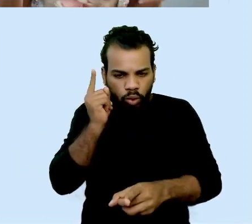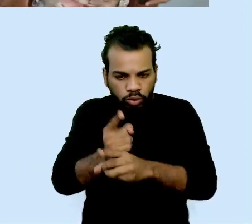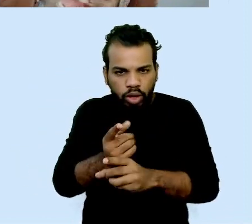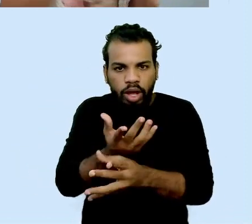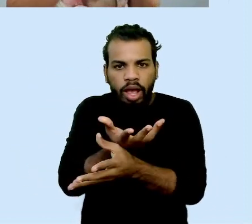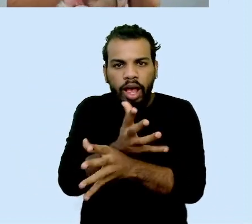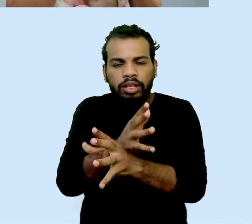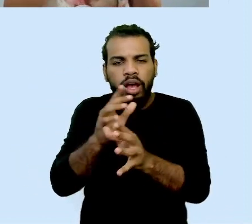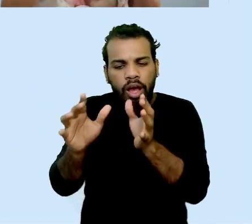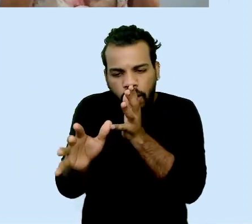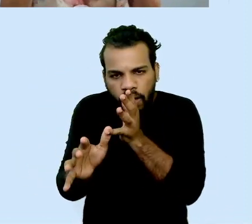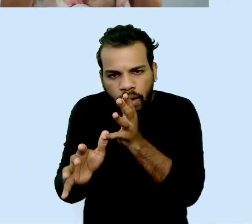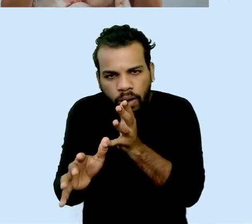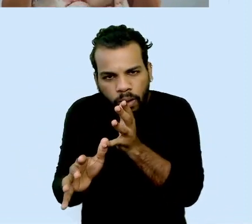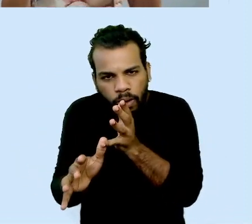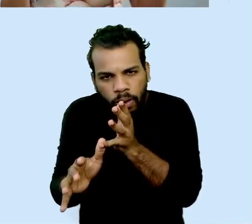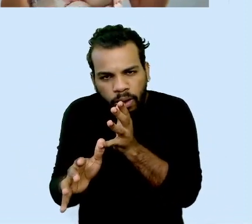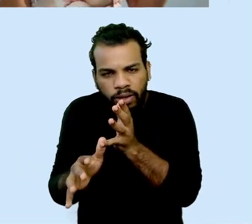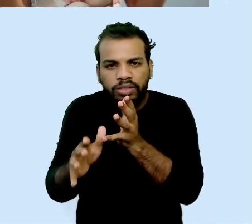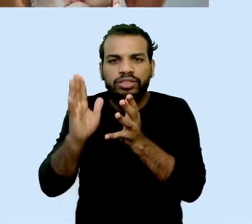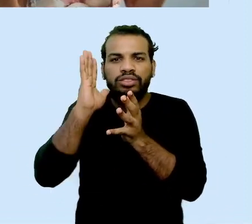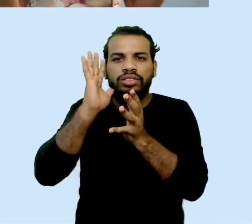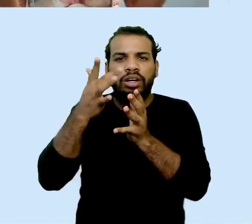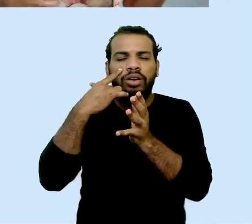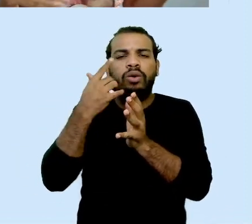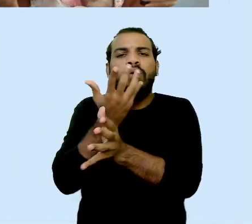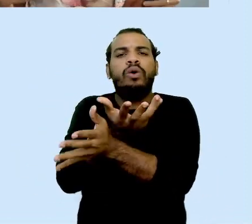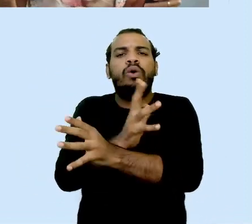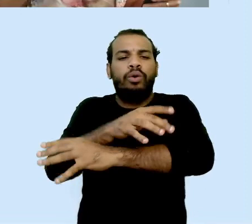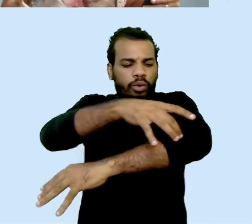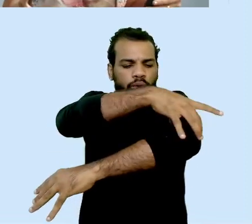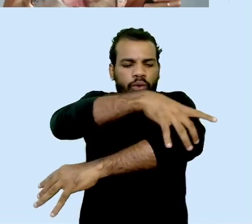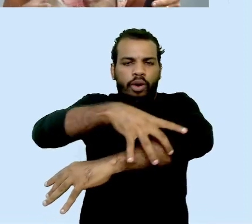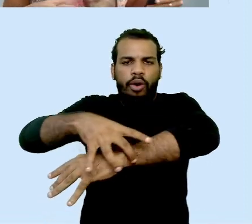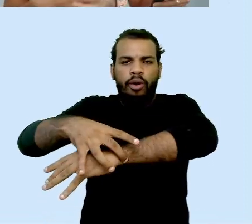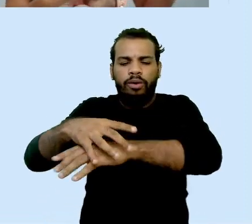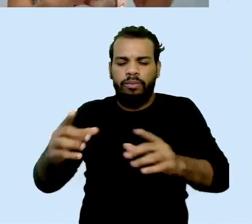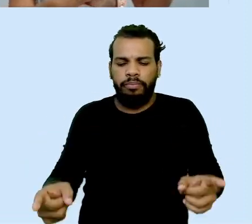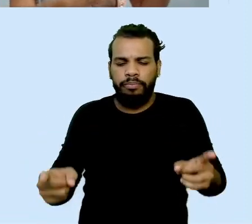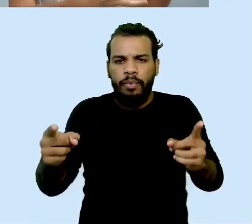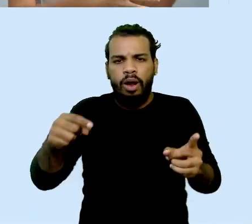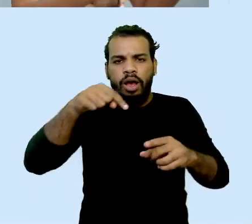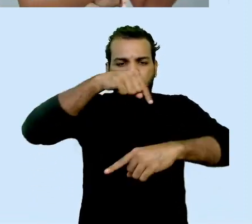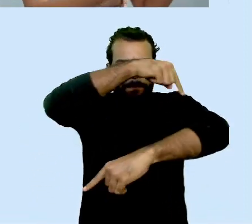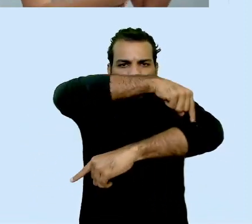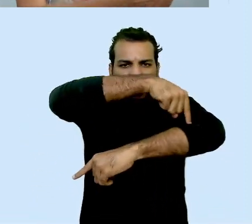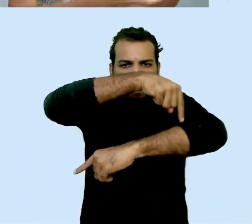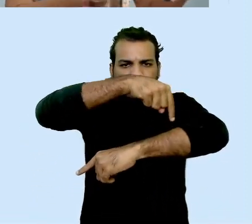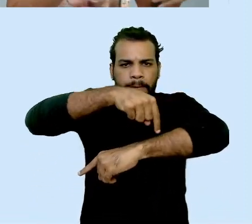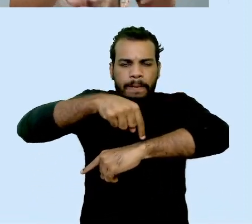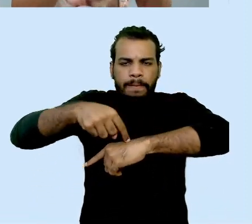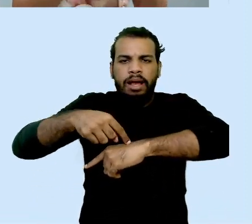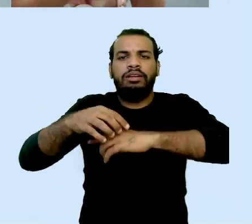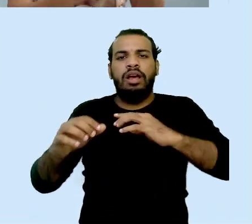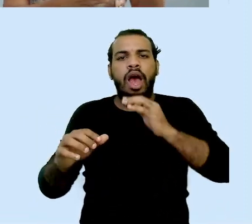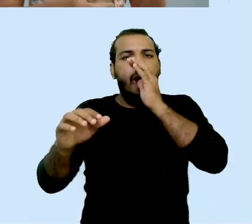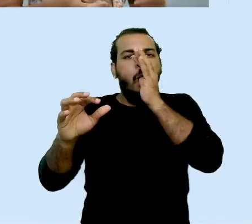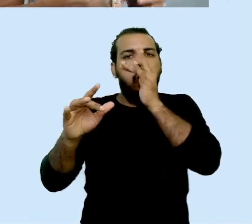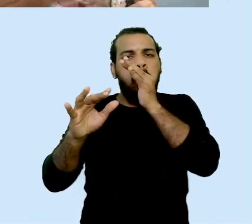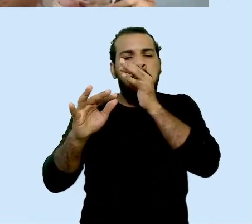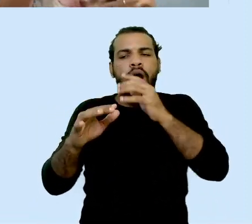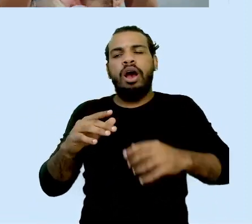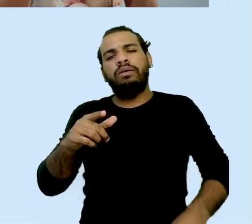formatos de flauta com furinhos. E aí começou, a partir desses vestígios, alguns historiadores imaginarem como é que foi